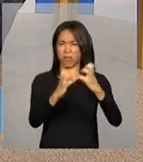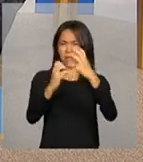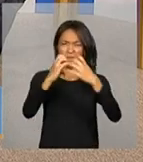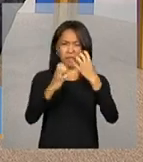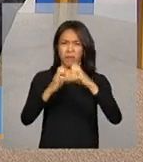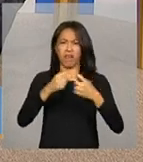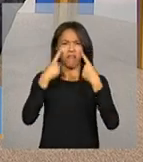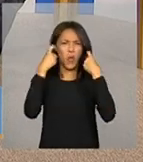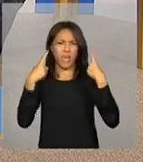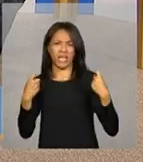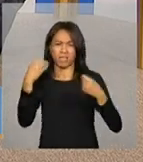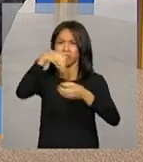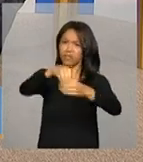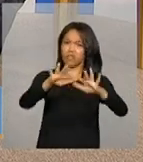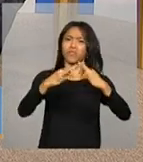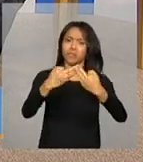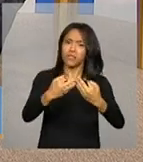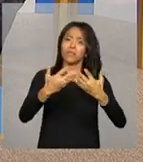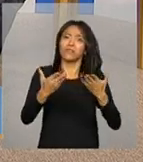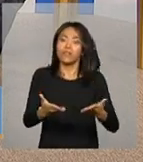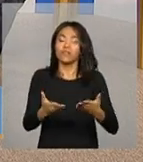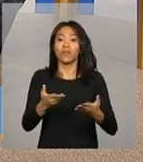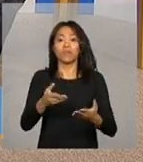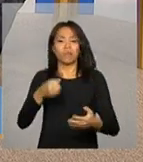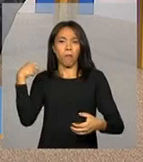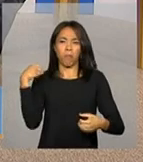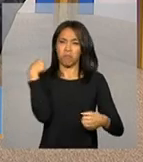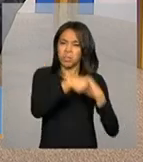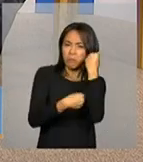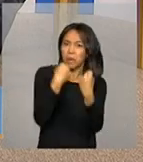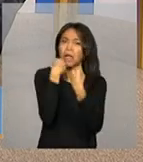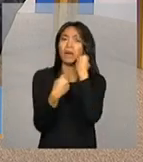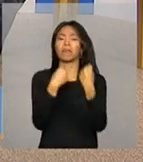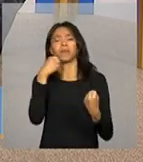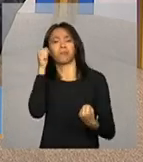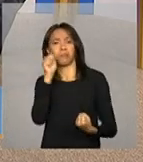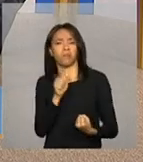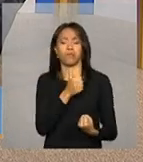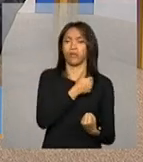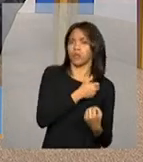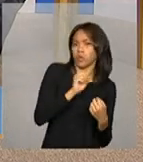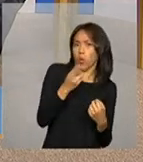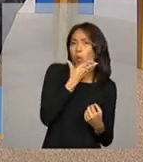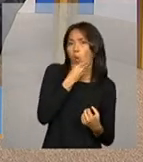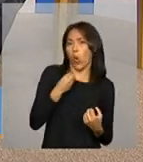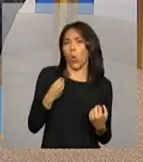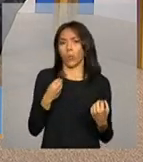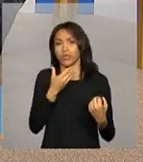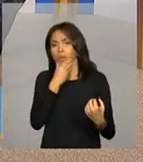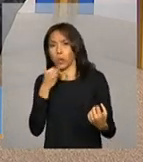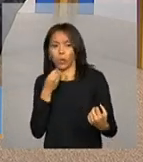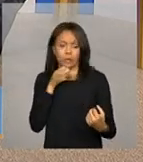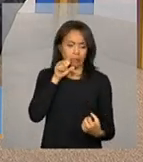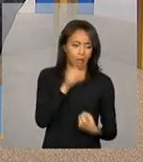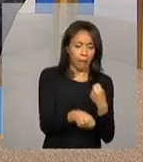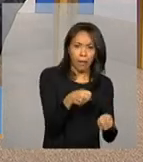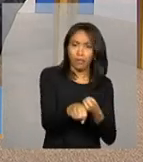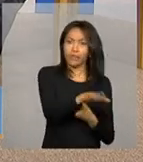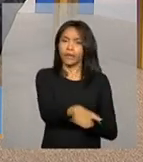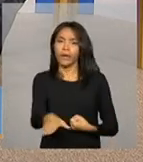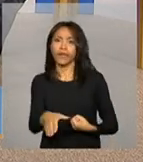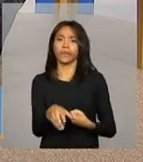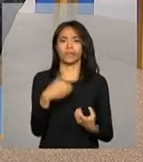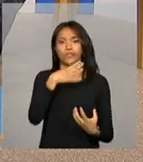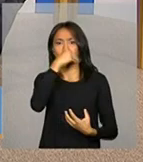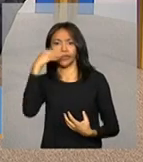causa violência é de spam e entre homens e mulheres entre homens e crianças entre